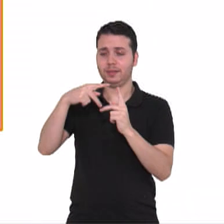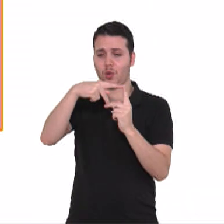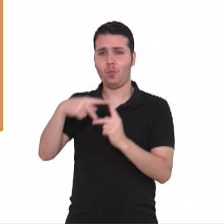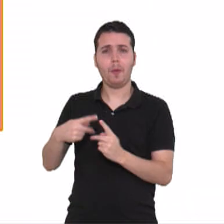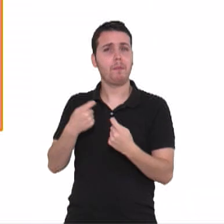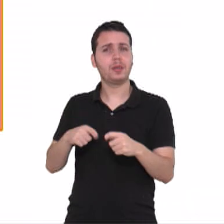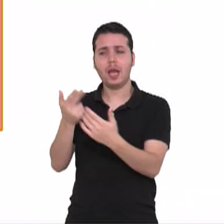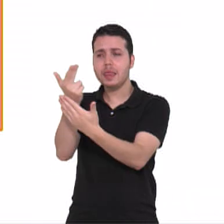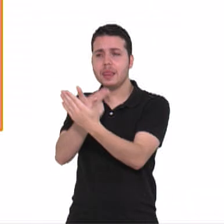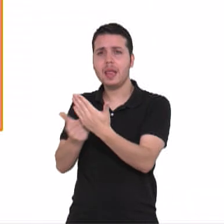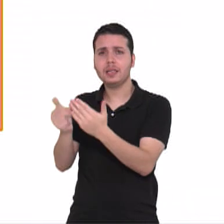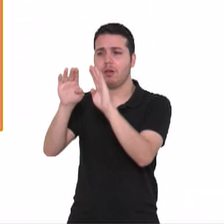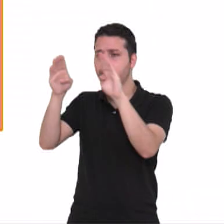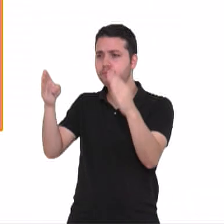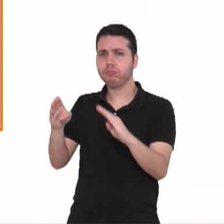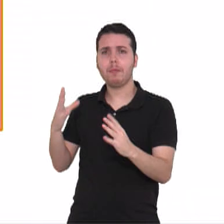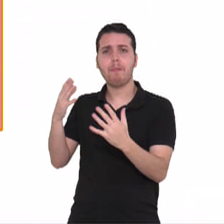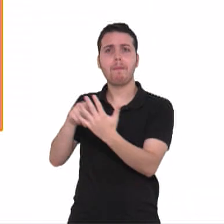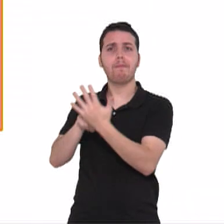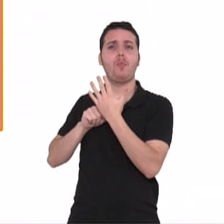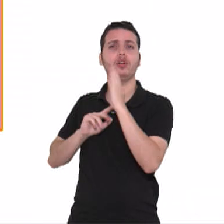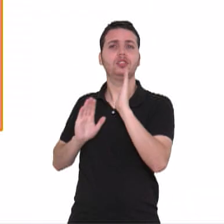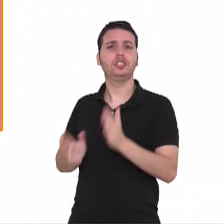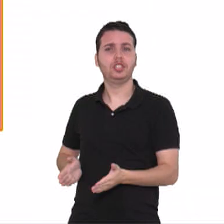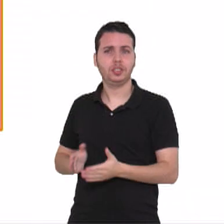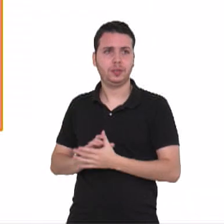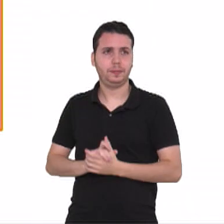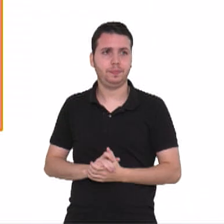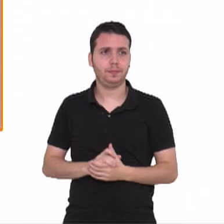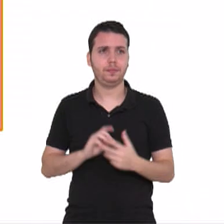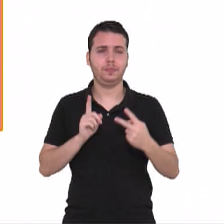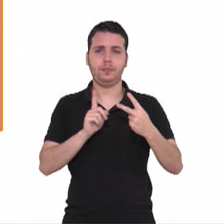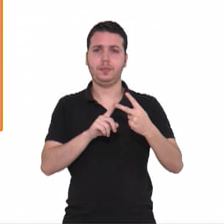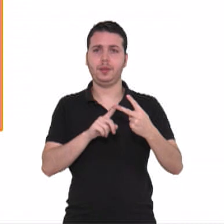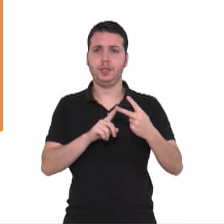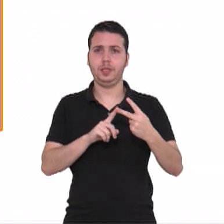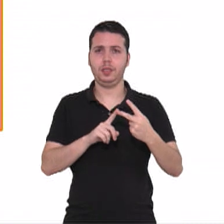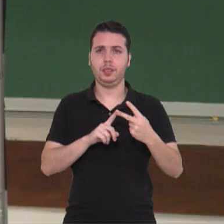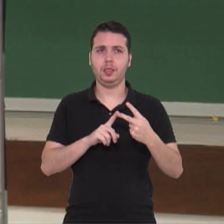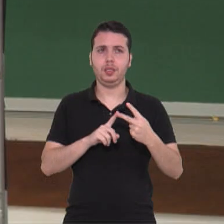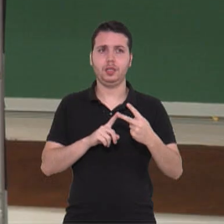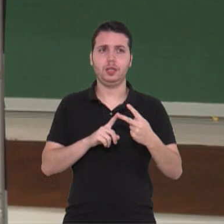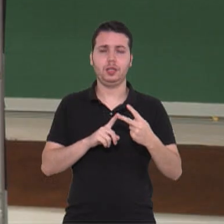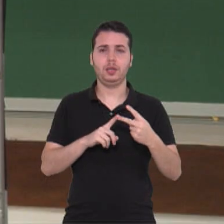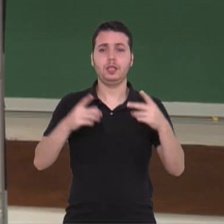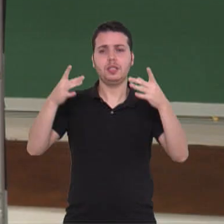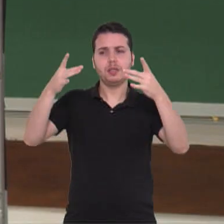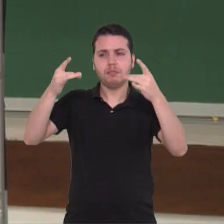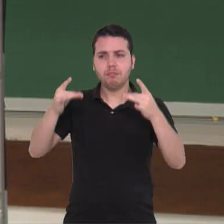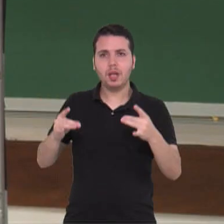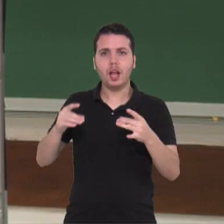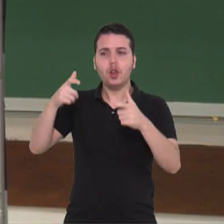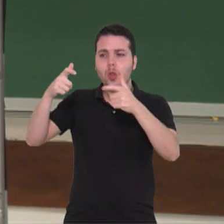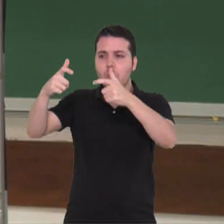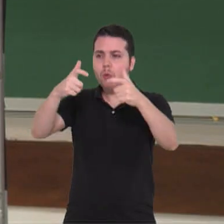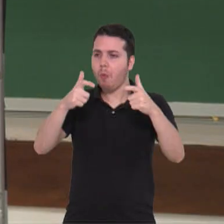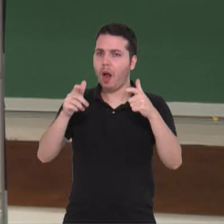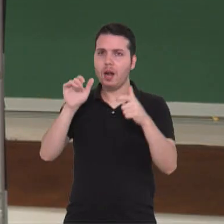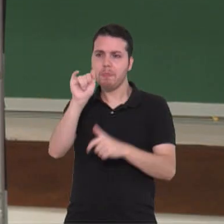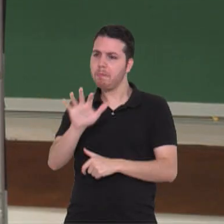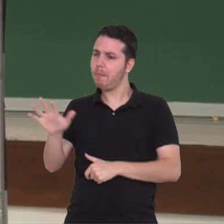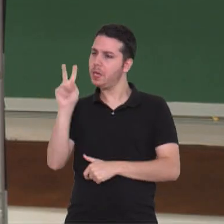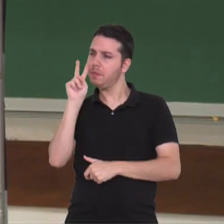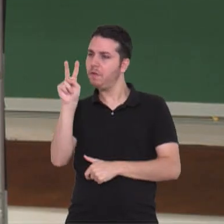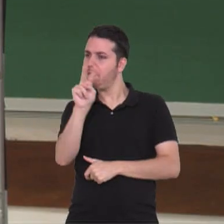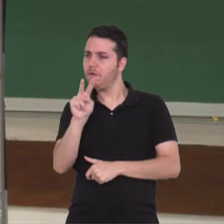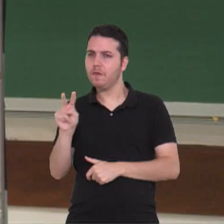Descreve o lugar em que acontece a história. A mesma coisa. No lugar, os elementos da narrativa que tem da mesma forma que o texto